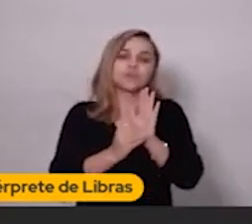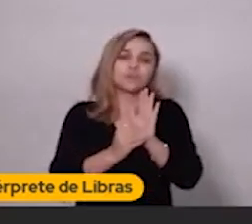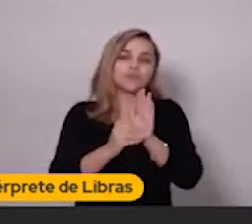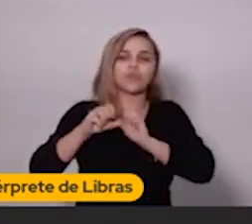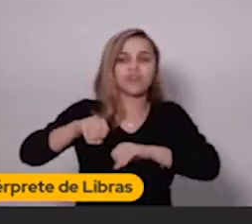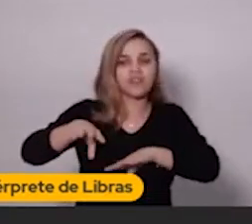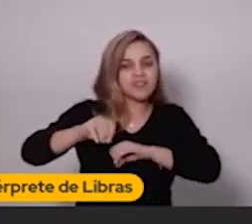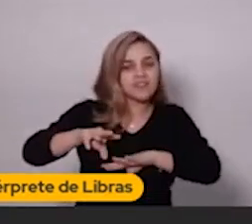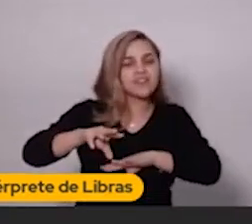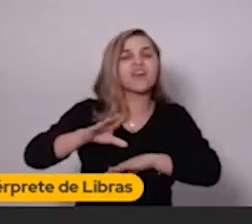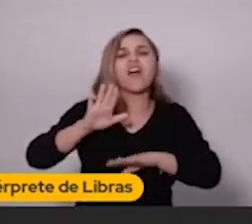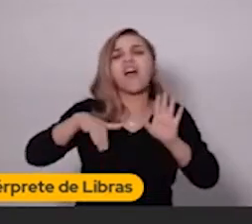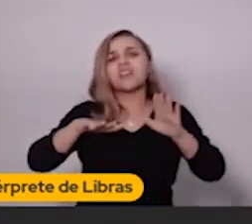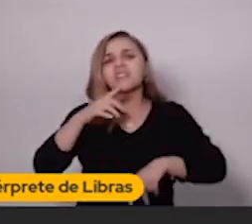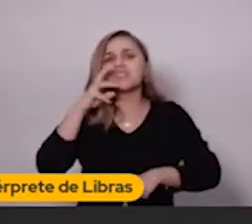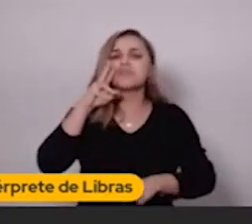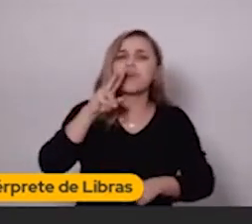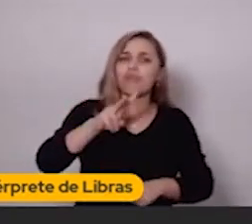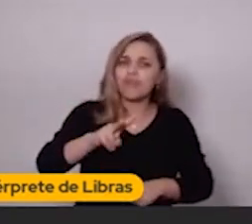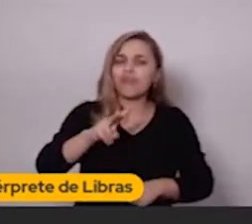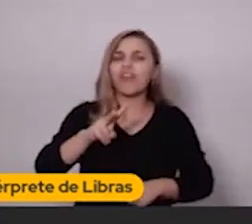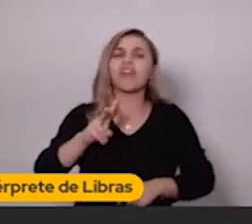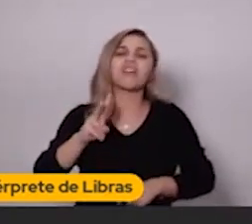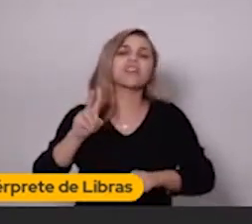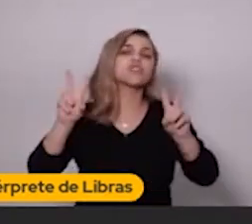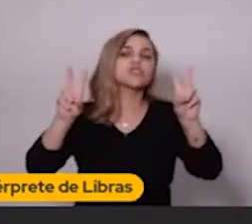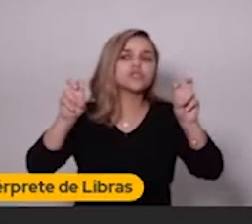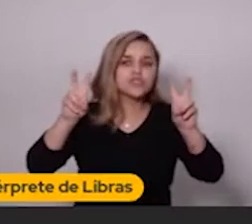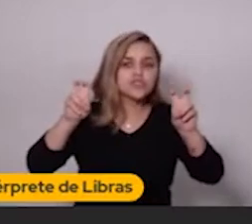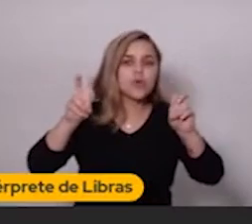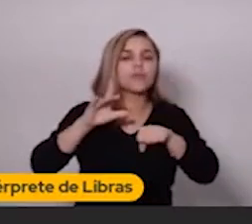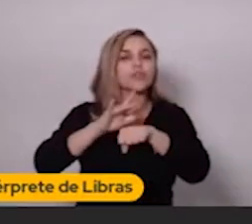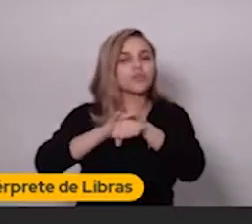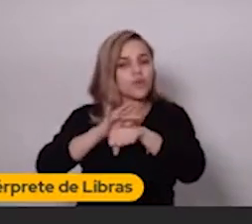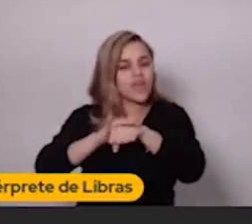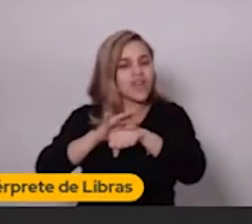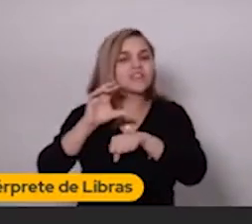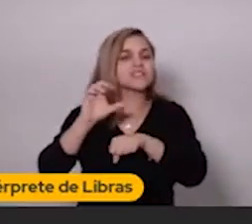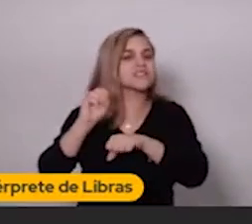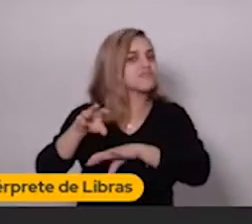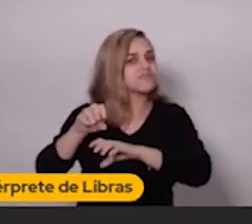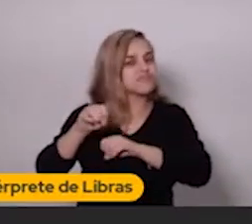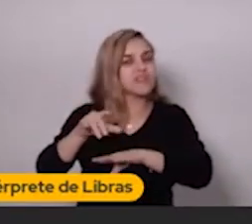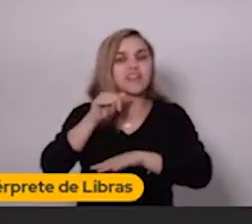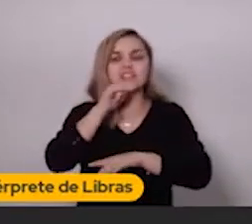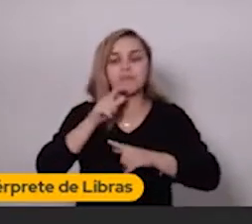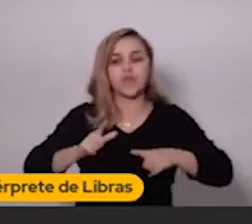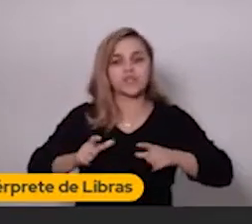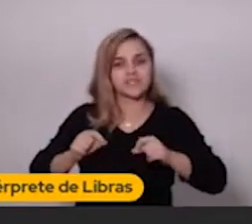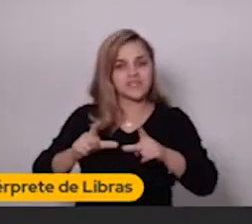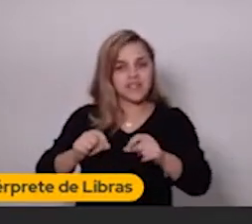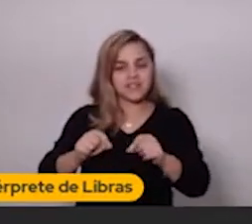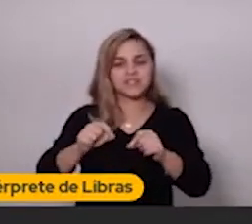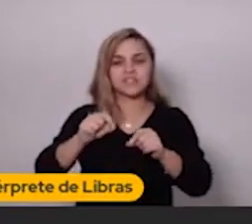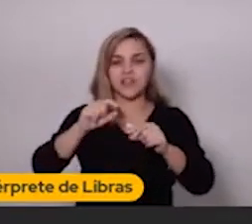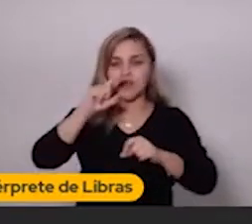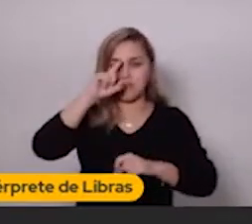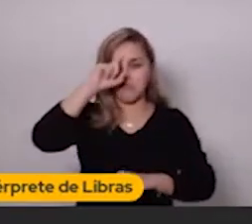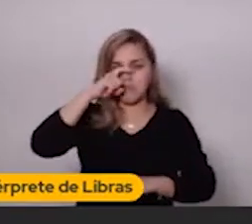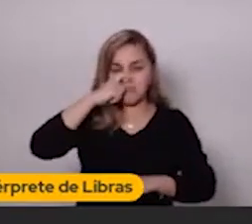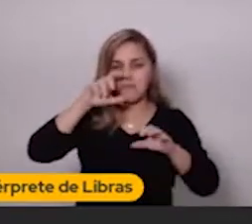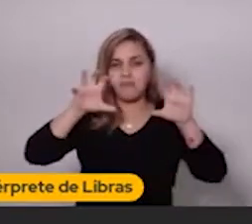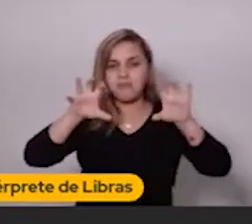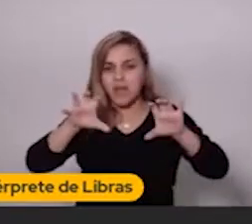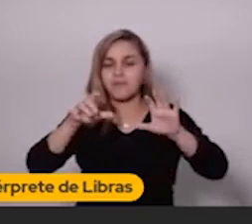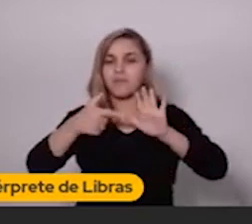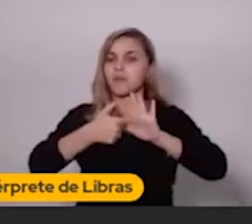educacional? Às vezes eu vejo vídeos sobre doença, sei lá, um vídeo educativo sobre o câncer de mama, e às vezes aparecem partes do